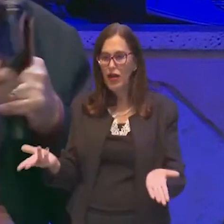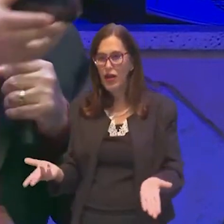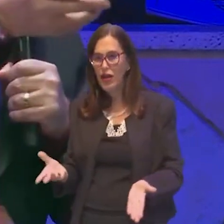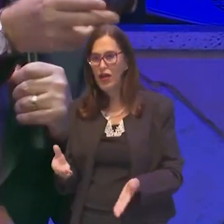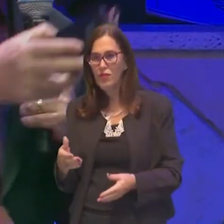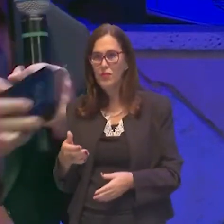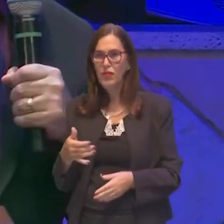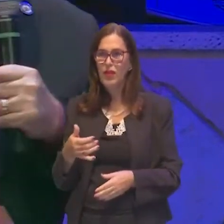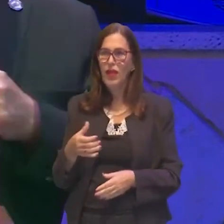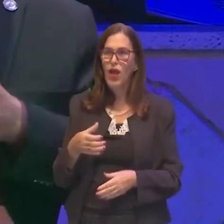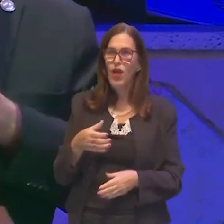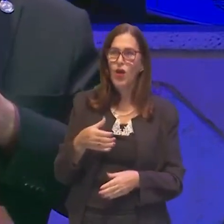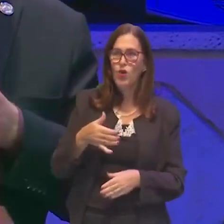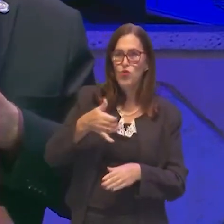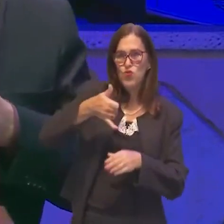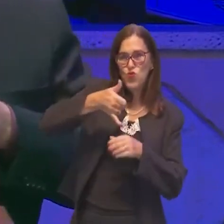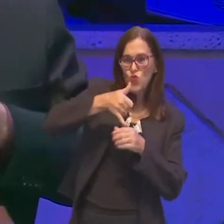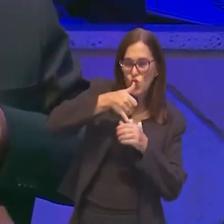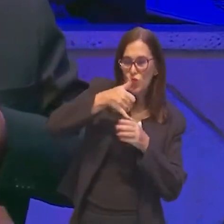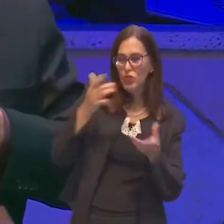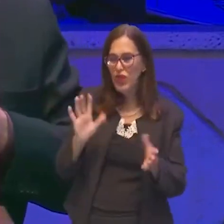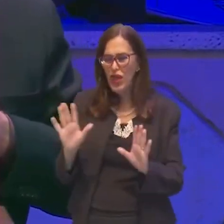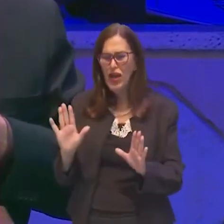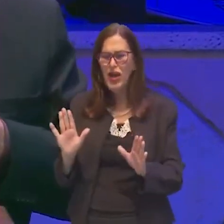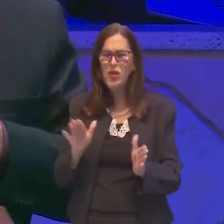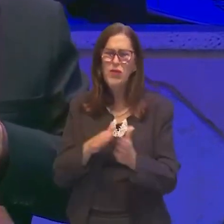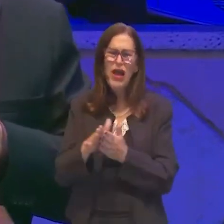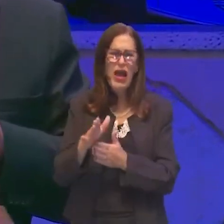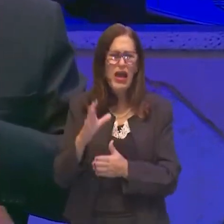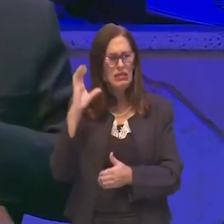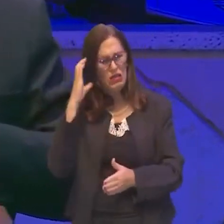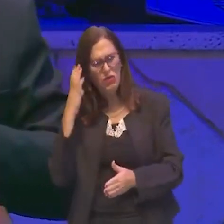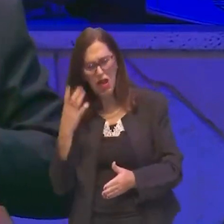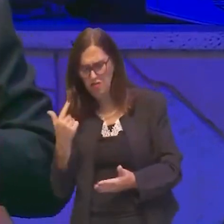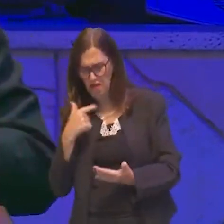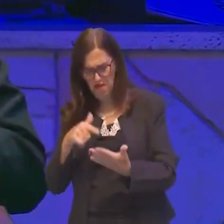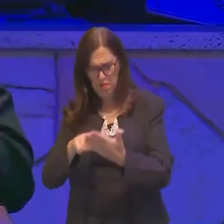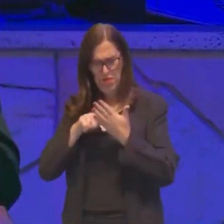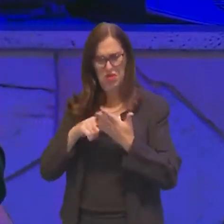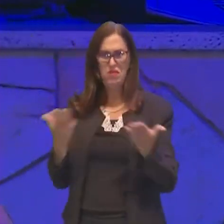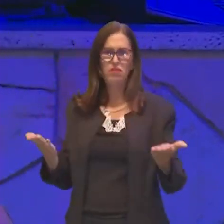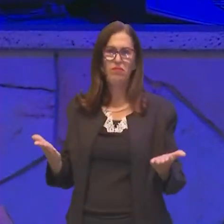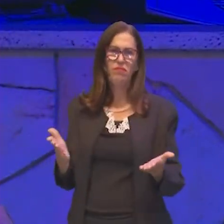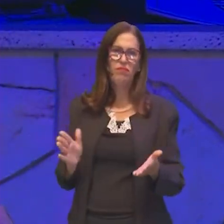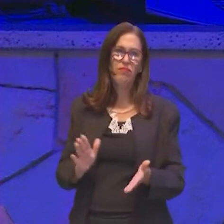Pix, caiu aqui, precisa mostrar o comprovante? Não, já apitou no meu celular.